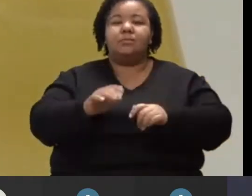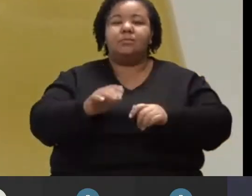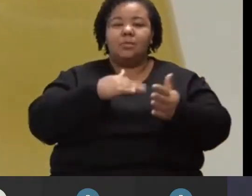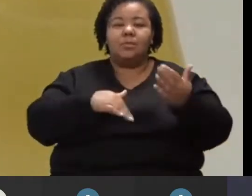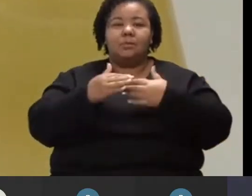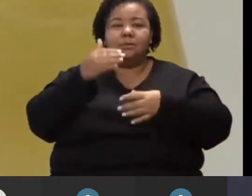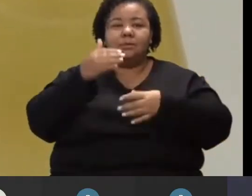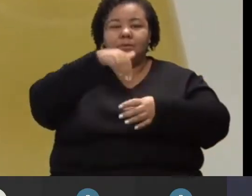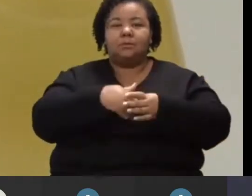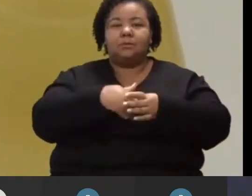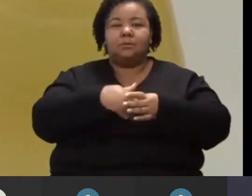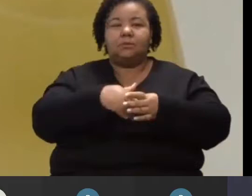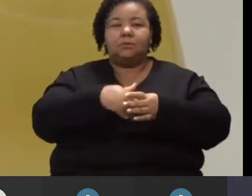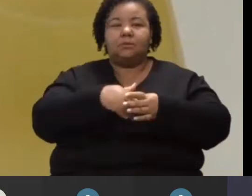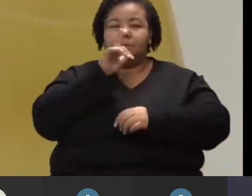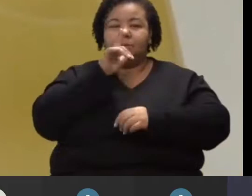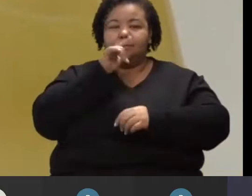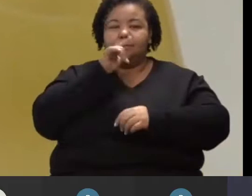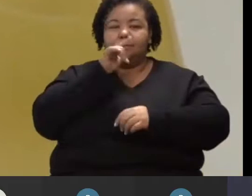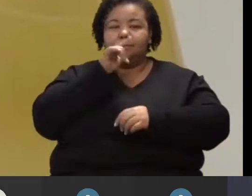cultura na água.